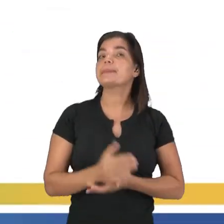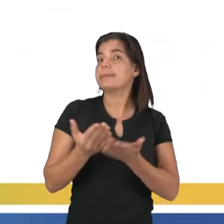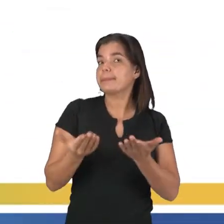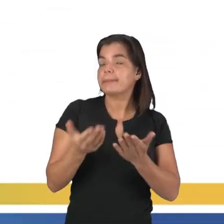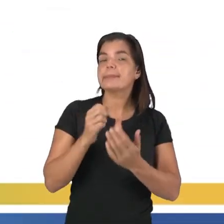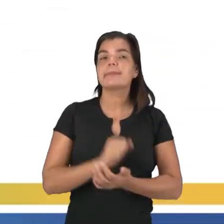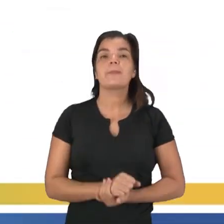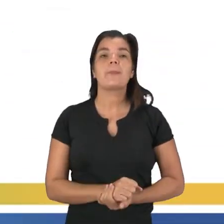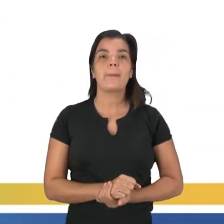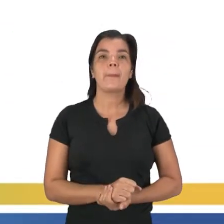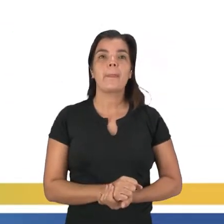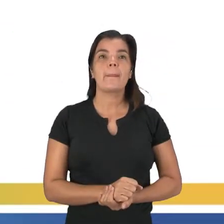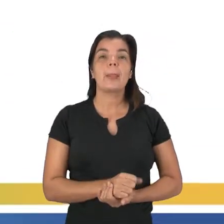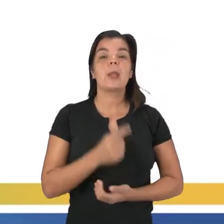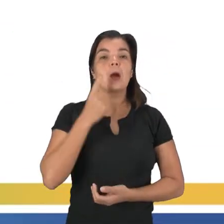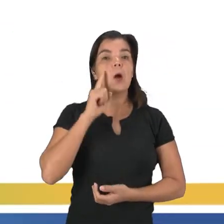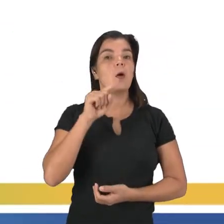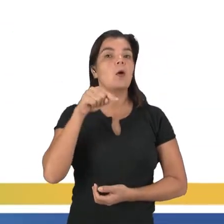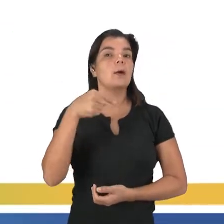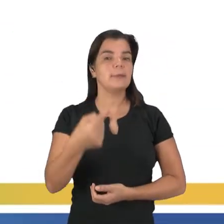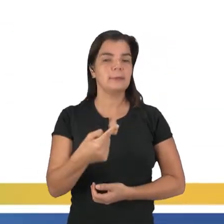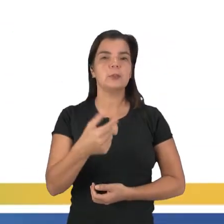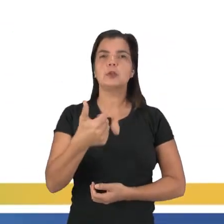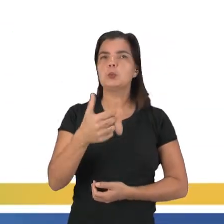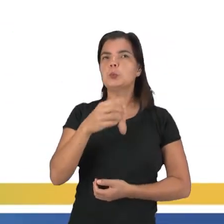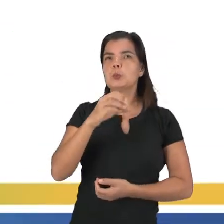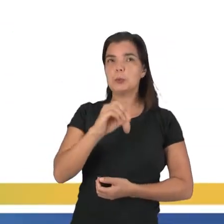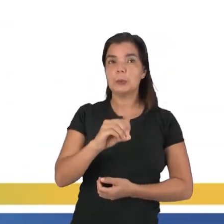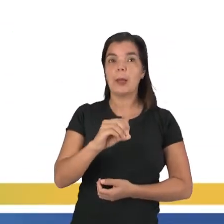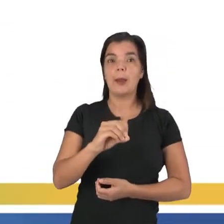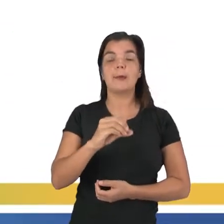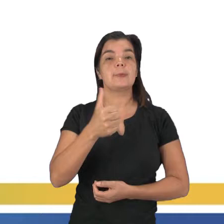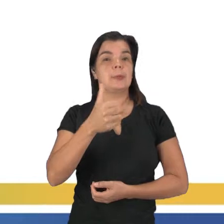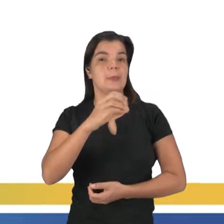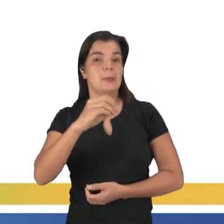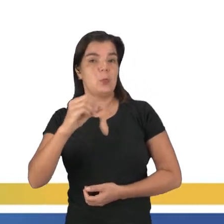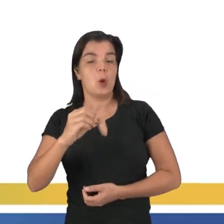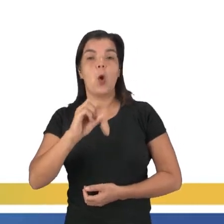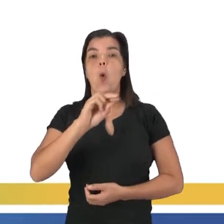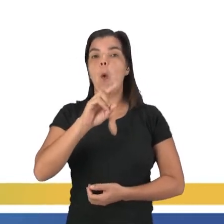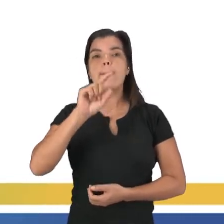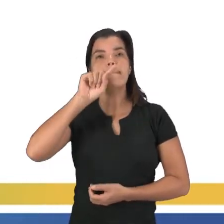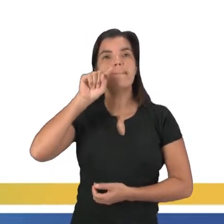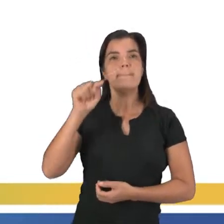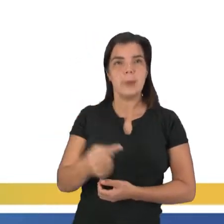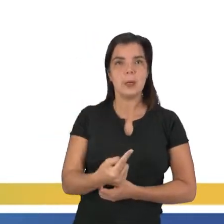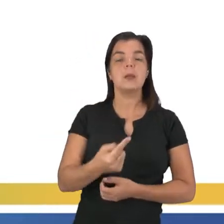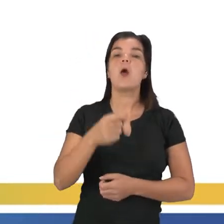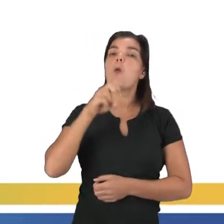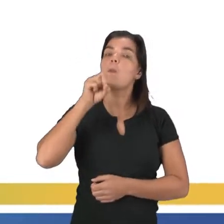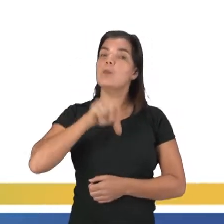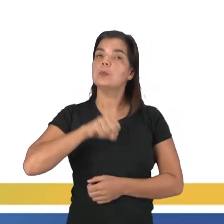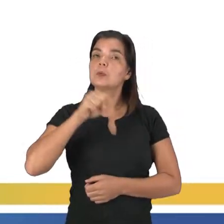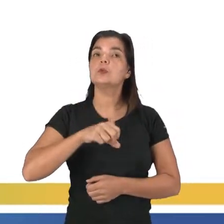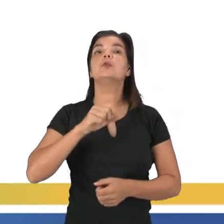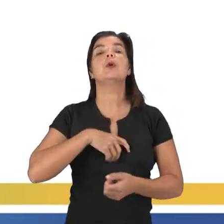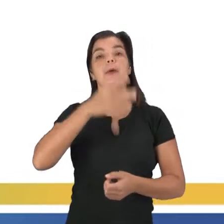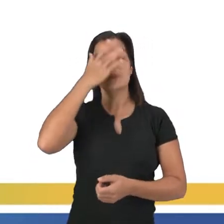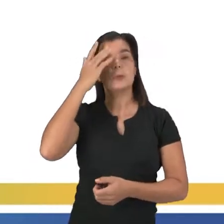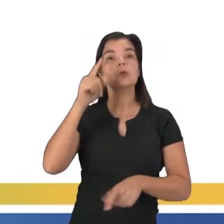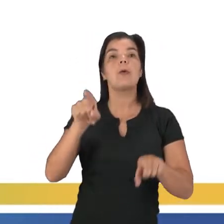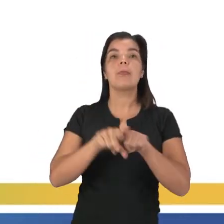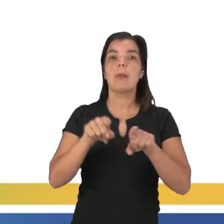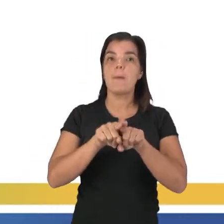Então aqui uma situação. Vamos ver aqui outra, né? Através dos décimos, centésimos ou milésimos de segundos, os atletas também